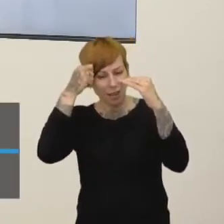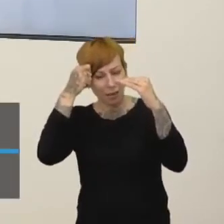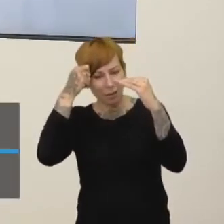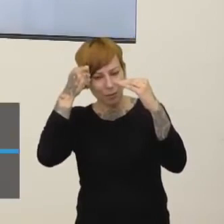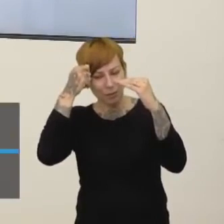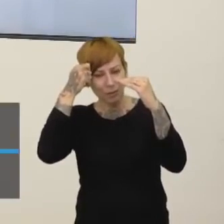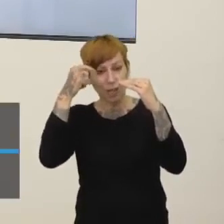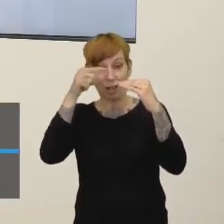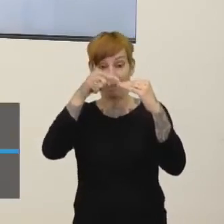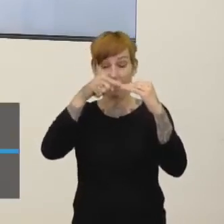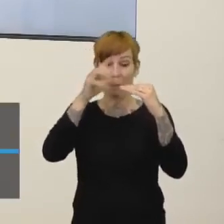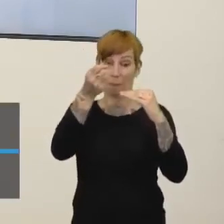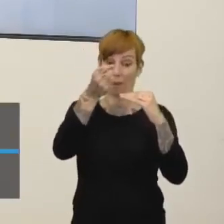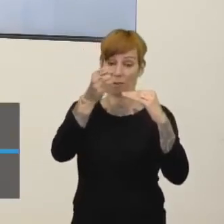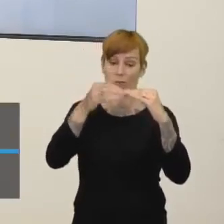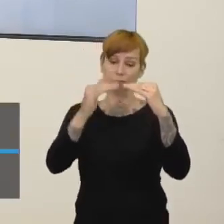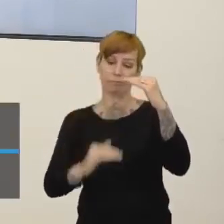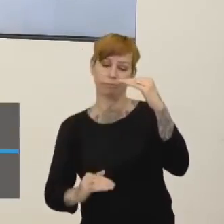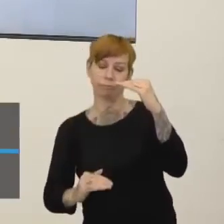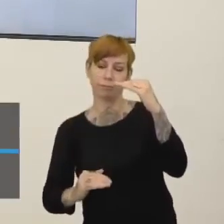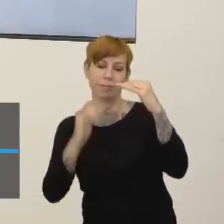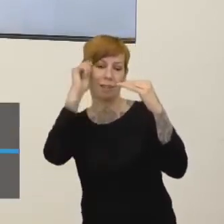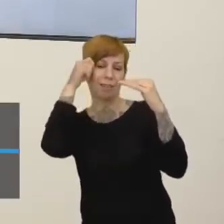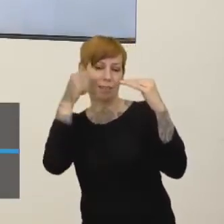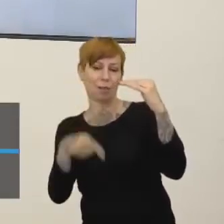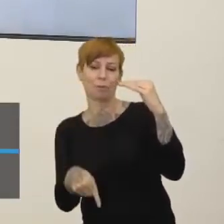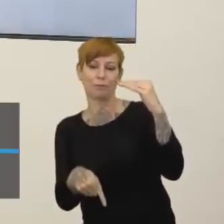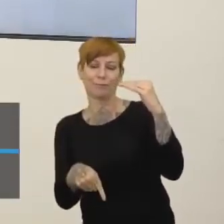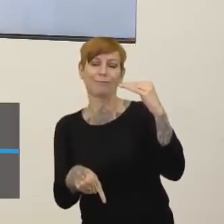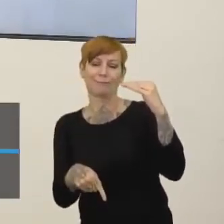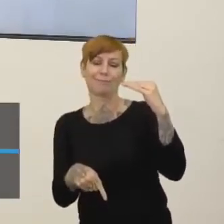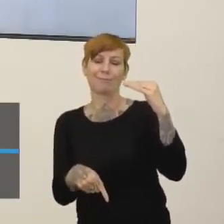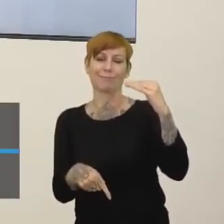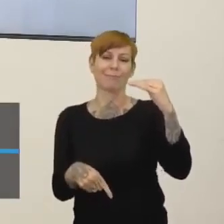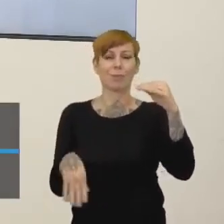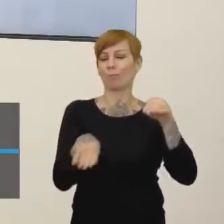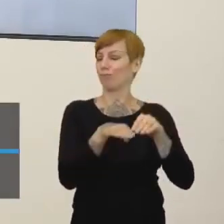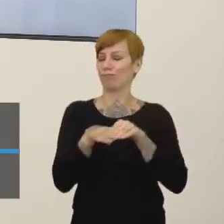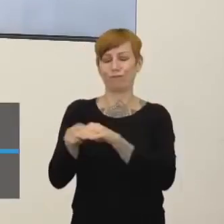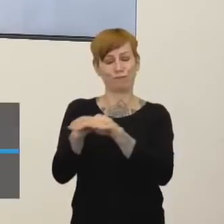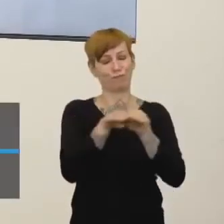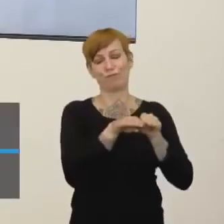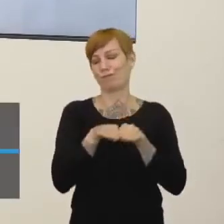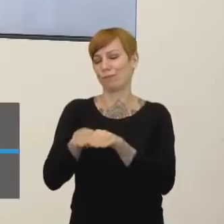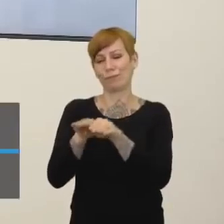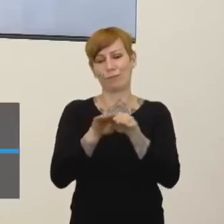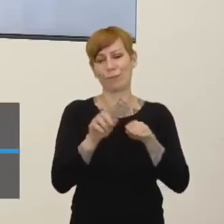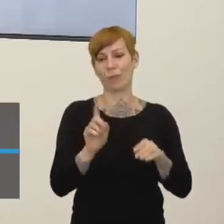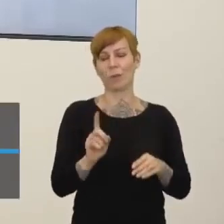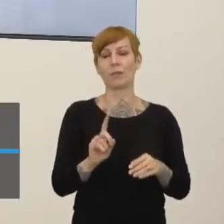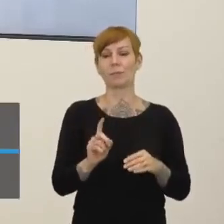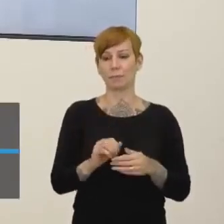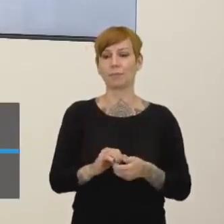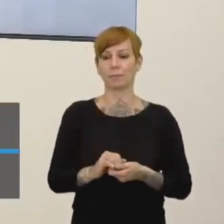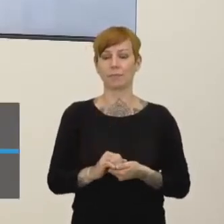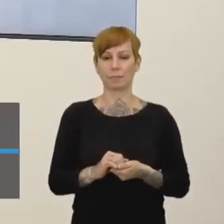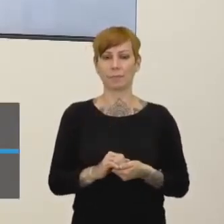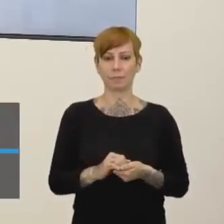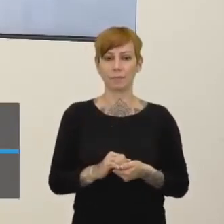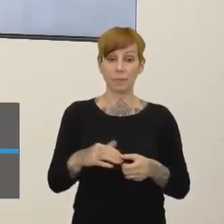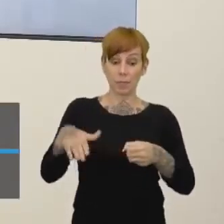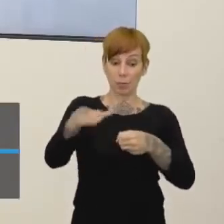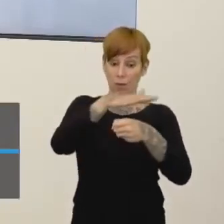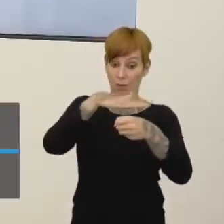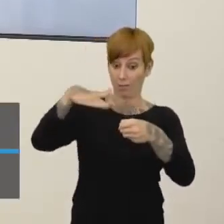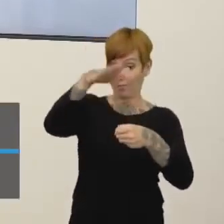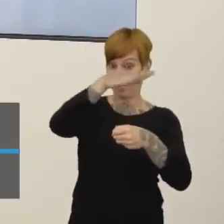mais pessoas lá no abaixo do básico, negras, pardas, e mais pessoas no avançado e tal, brancas, tá? É isso que o texto está